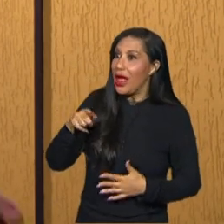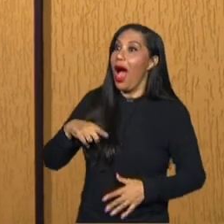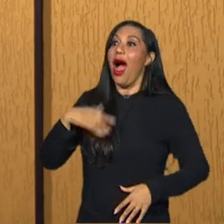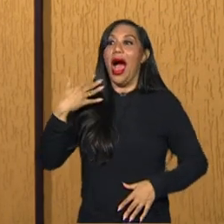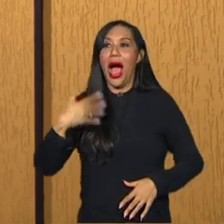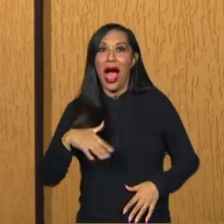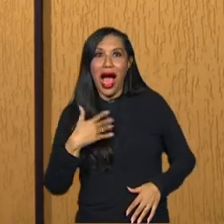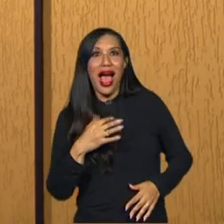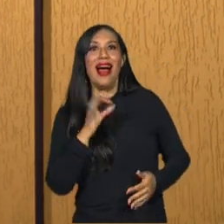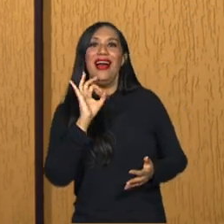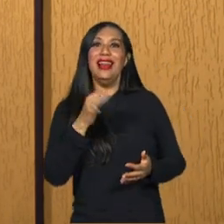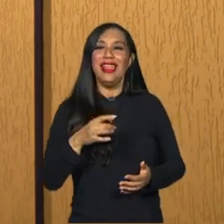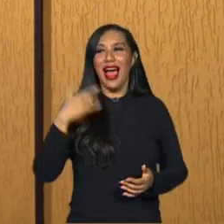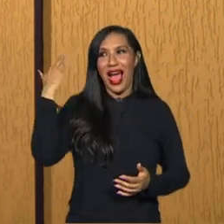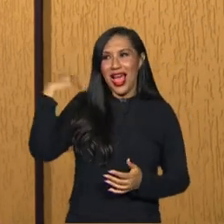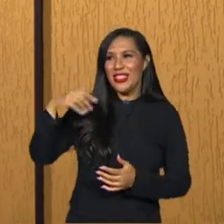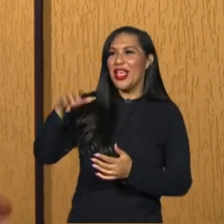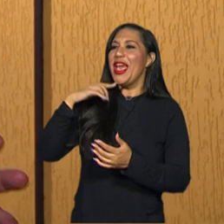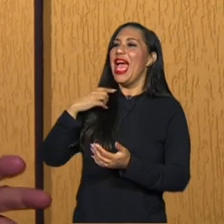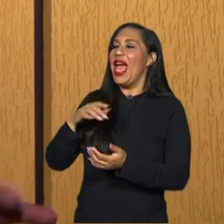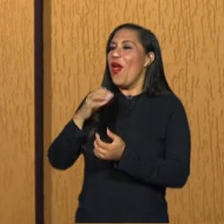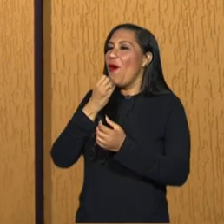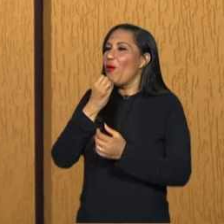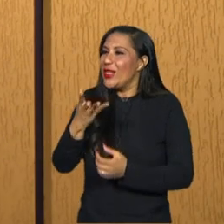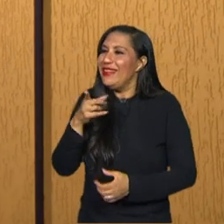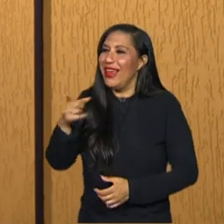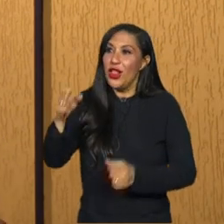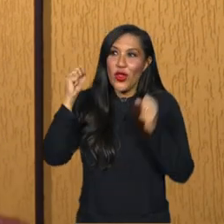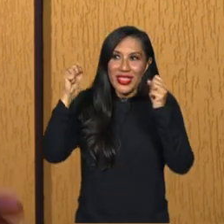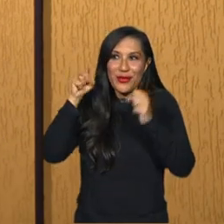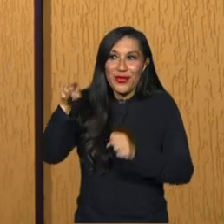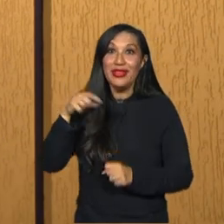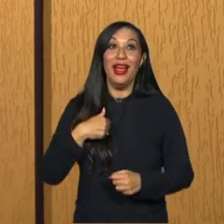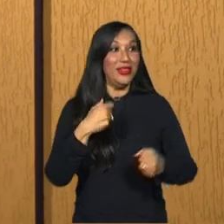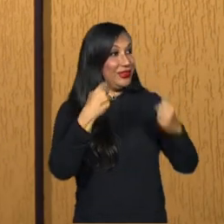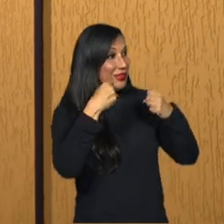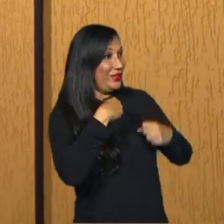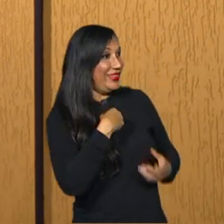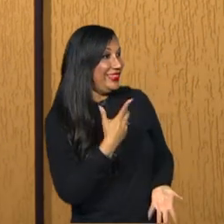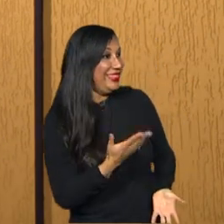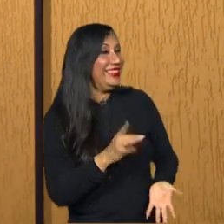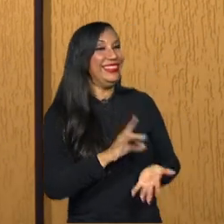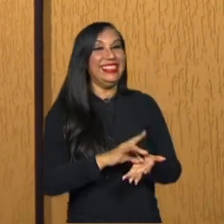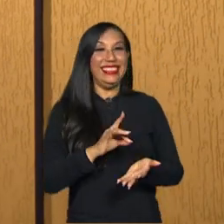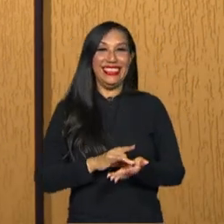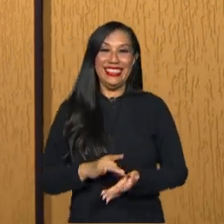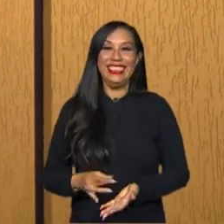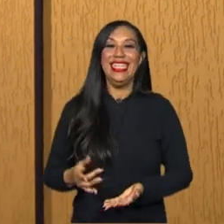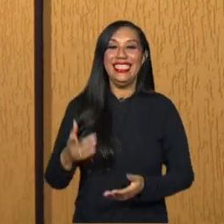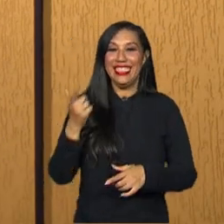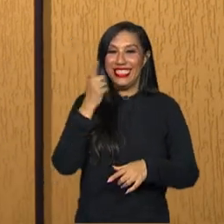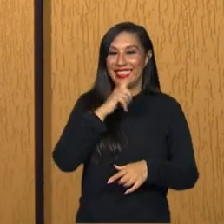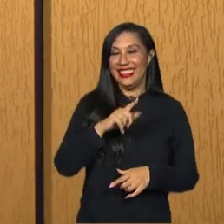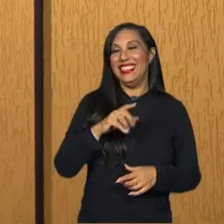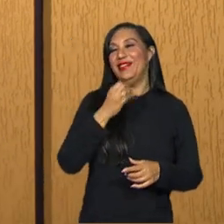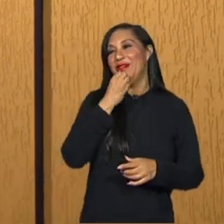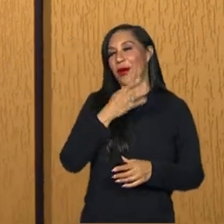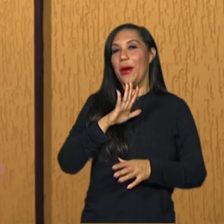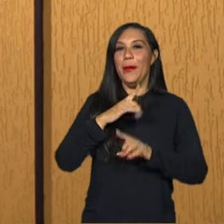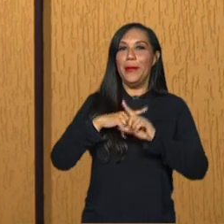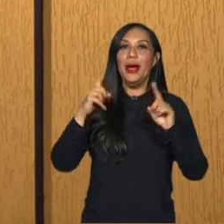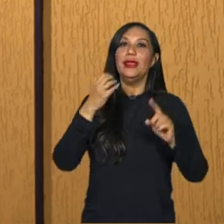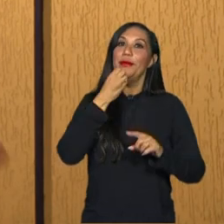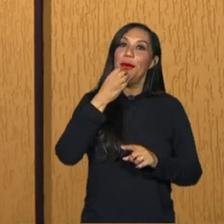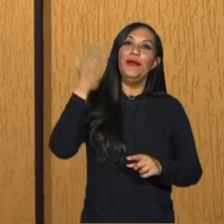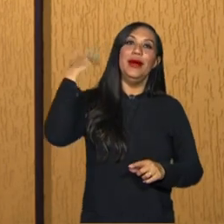poxa, torcia muito pra você. Eu falei, torcia, às vezes também xingava bastante. Mas era bom,